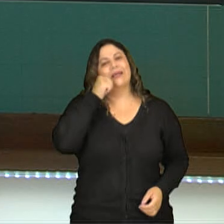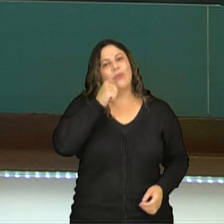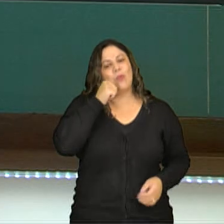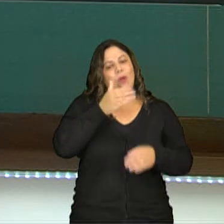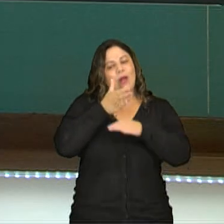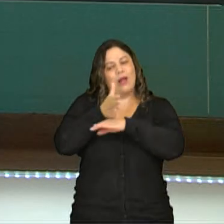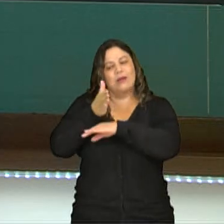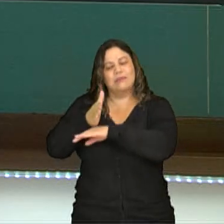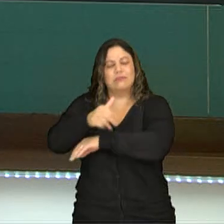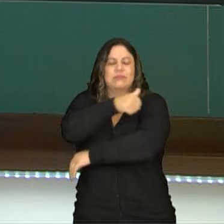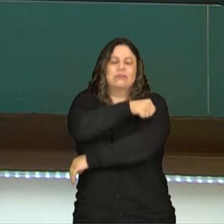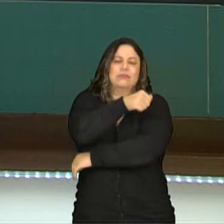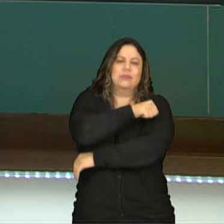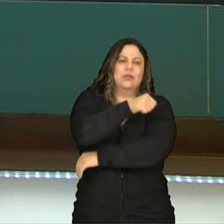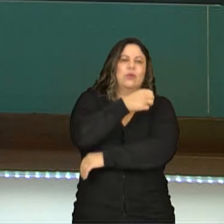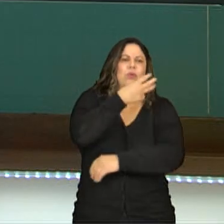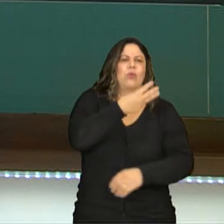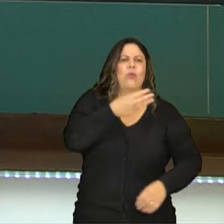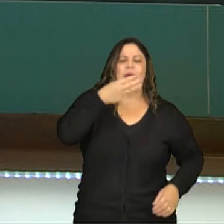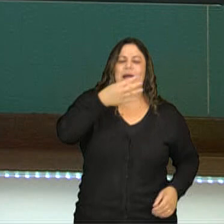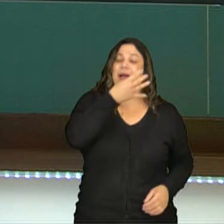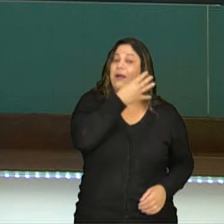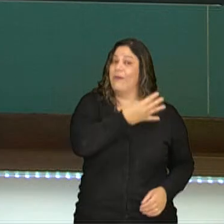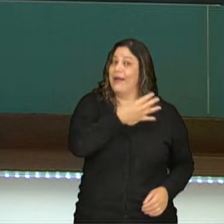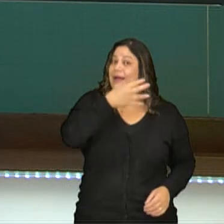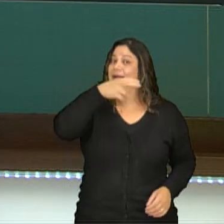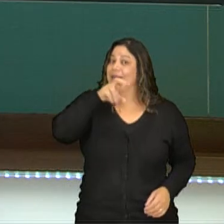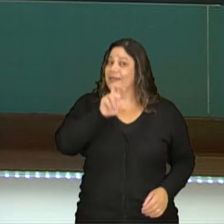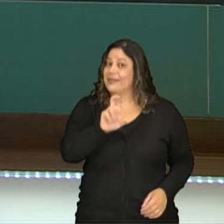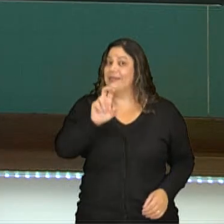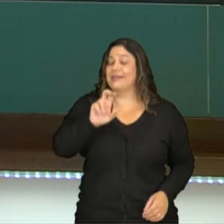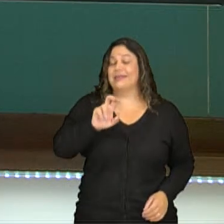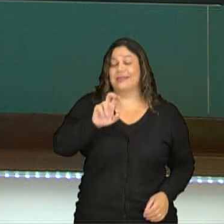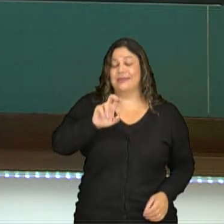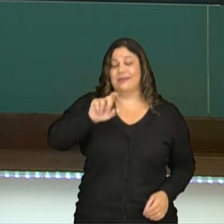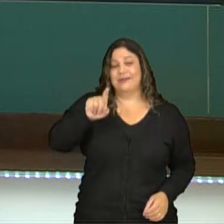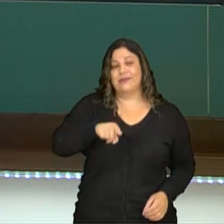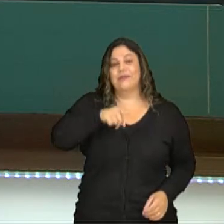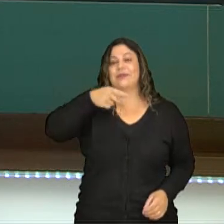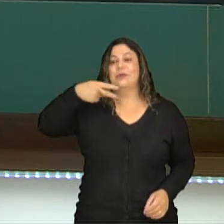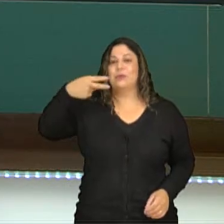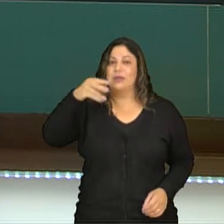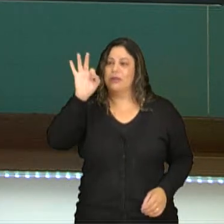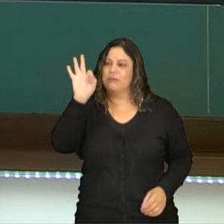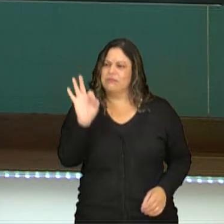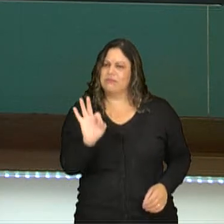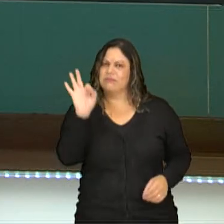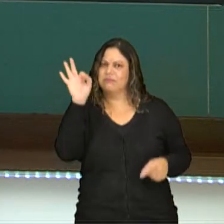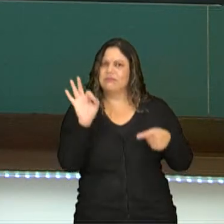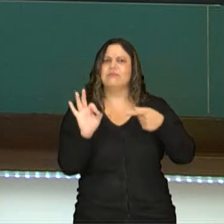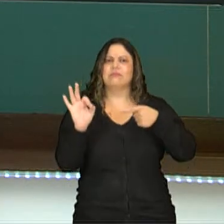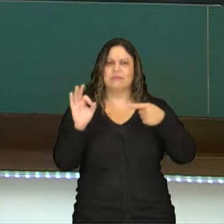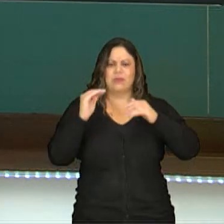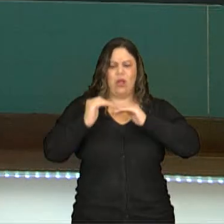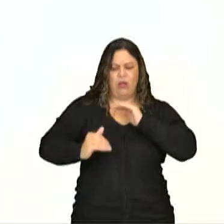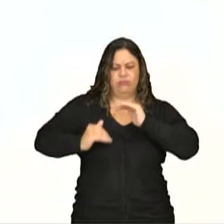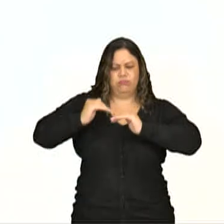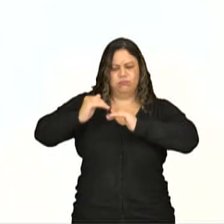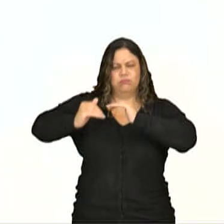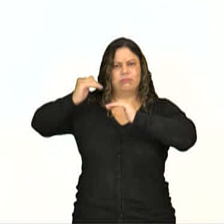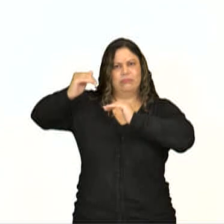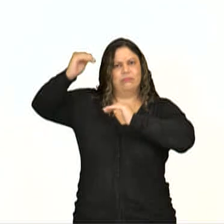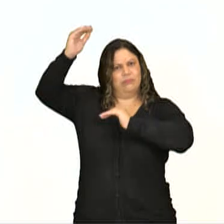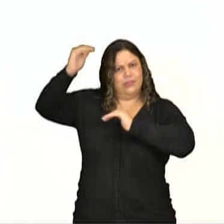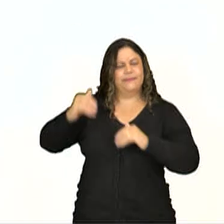foi 45,2%. Olha como aumentou, né? Óbvio que passou muito tempo, mas eu quero mostrar realmente esse avanço para vocês.